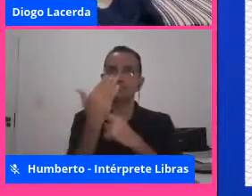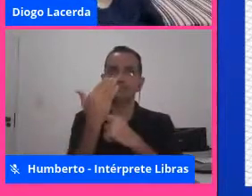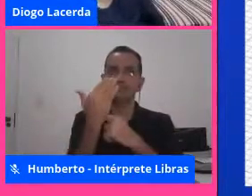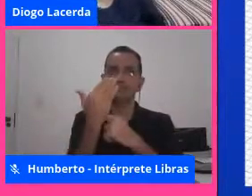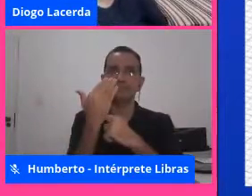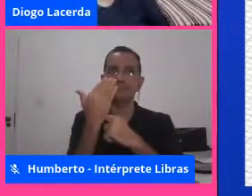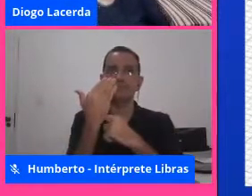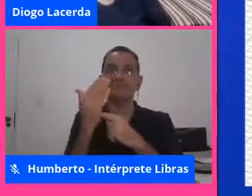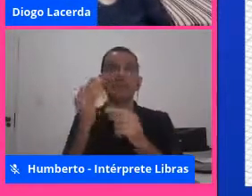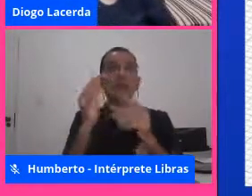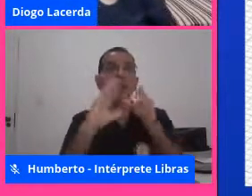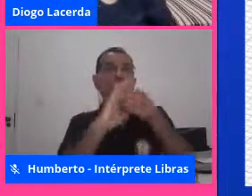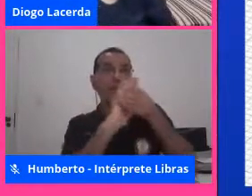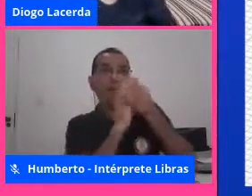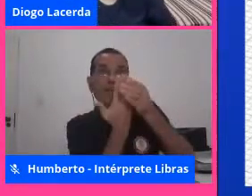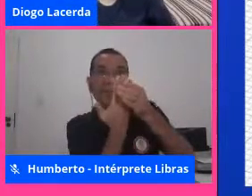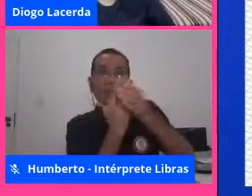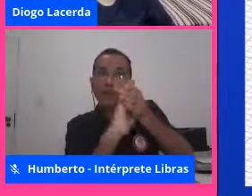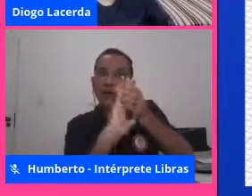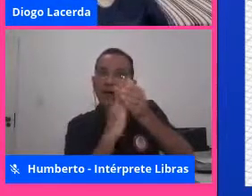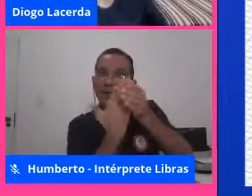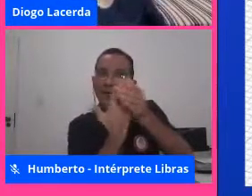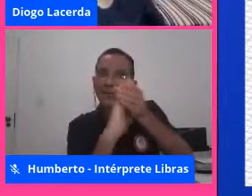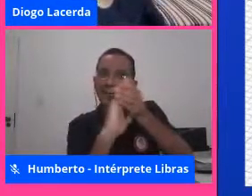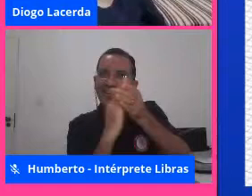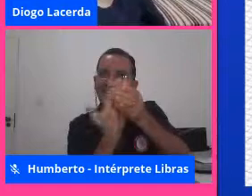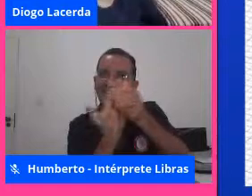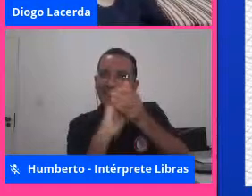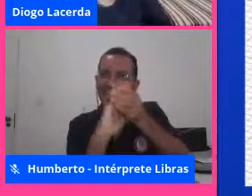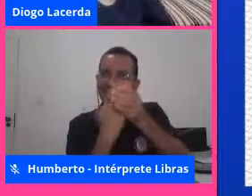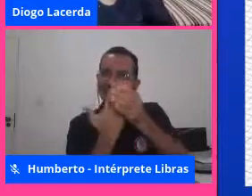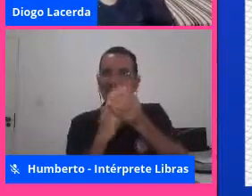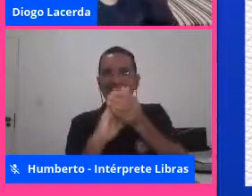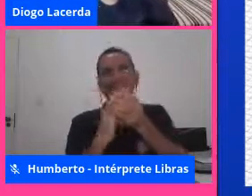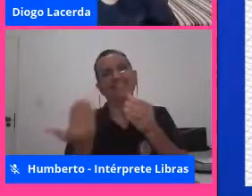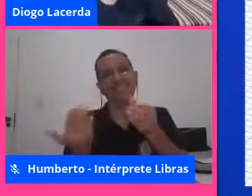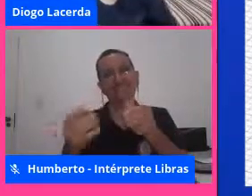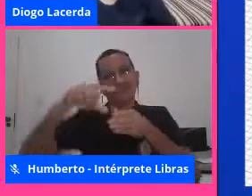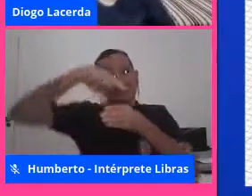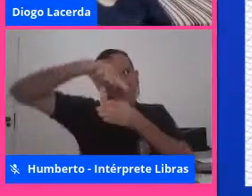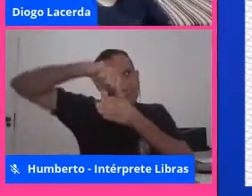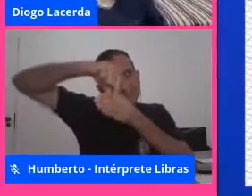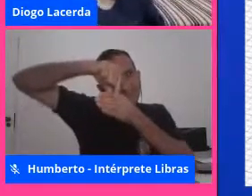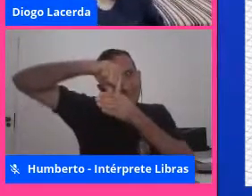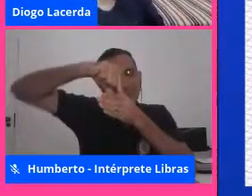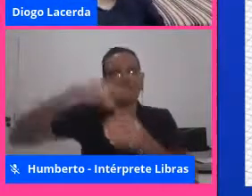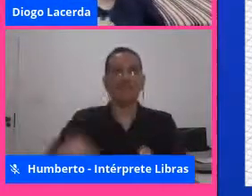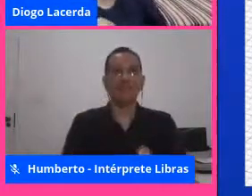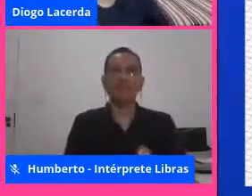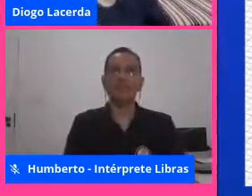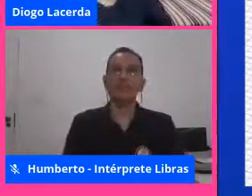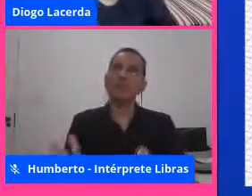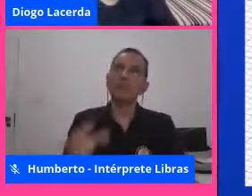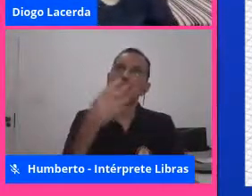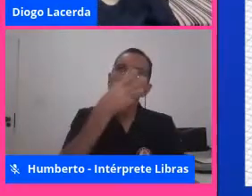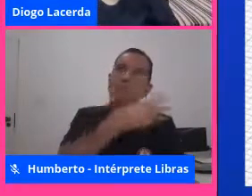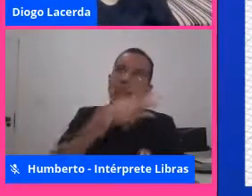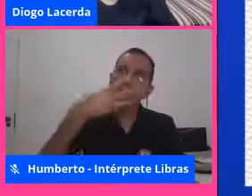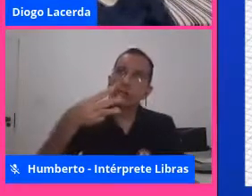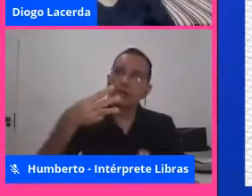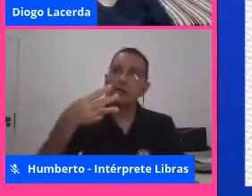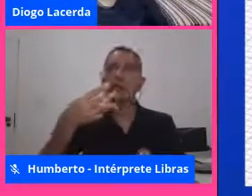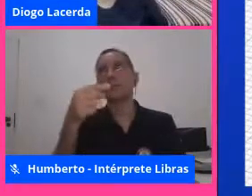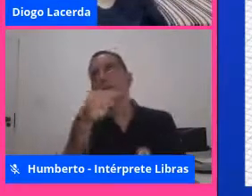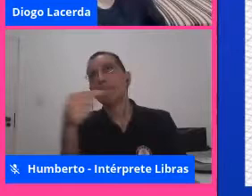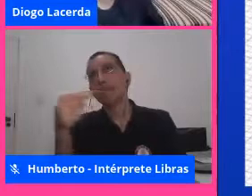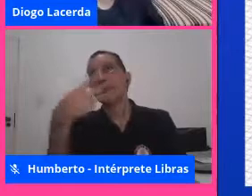parede do nosso porta-copo. Se você fizer um cálculo simples, 33 milímetros menos 30 vai dar uma